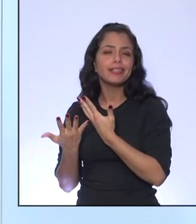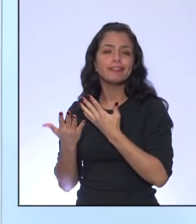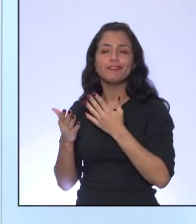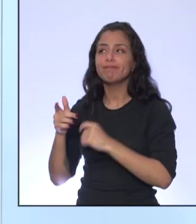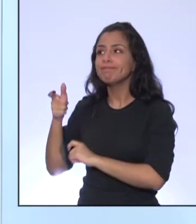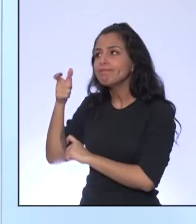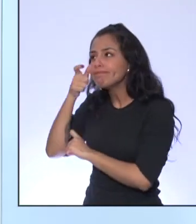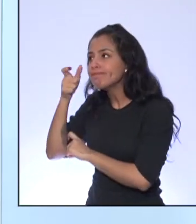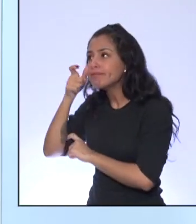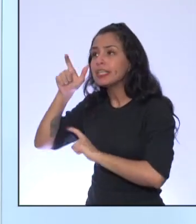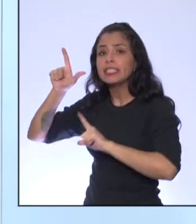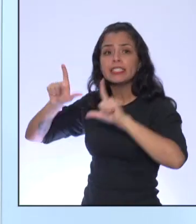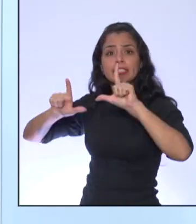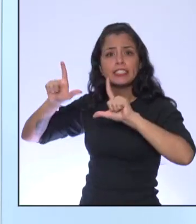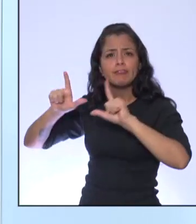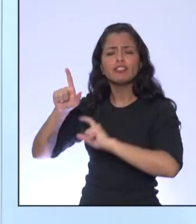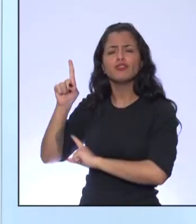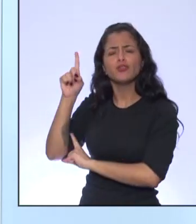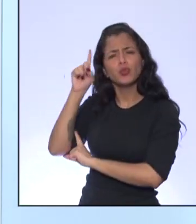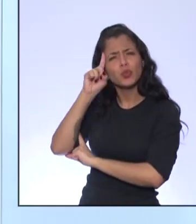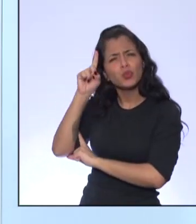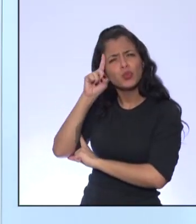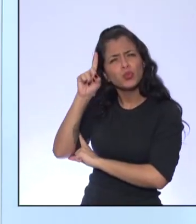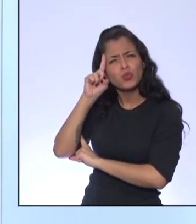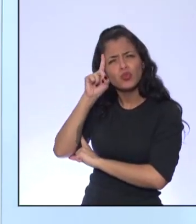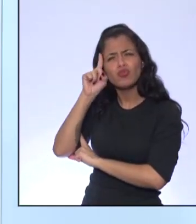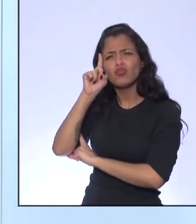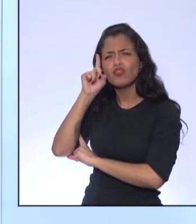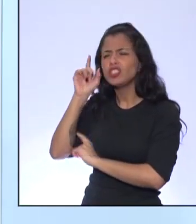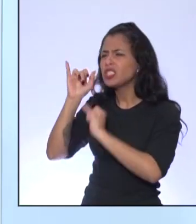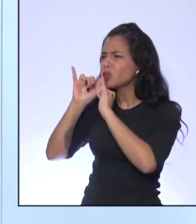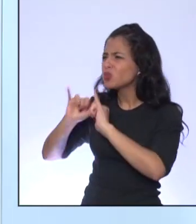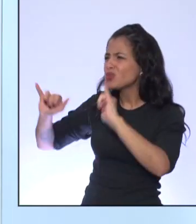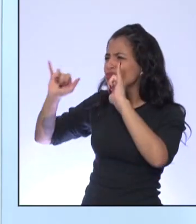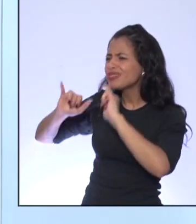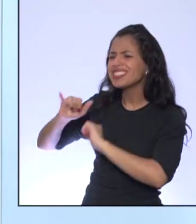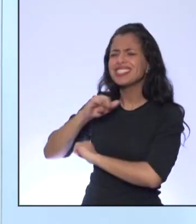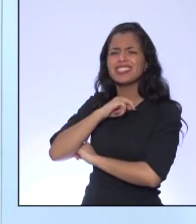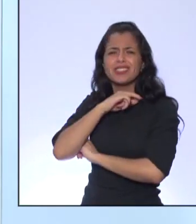na TV todos os dias uma série de notícias ruins.